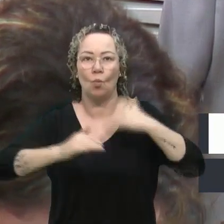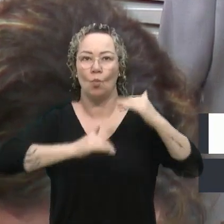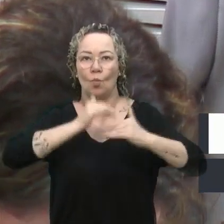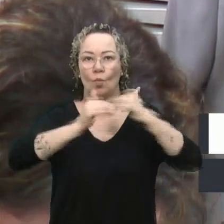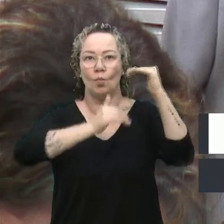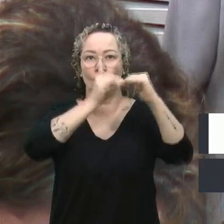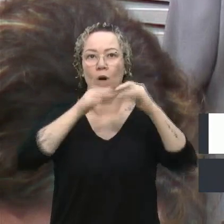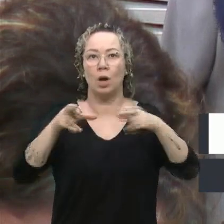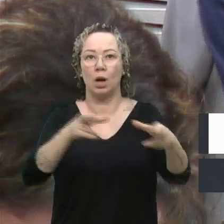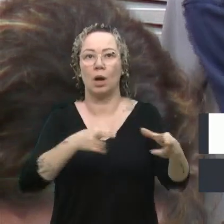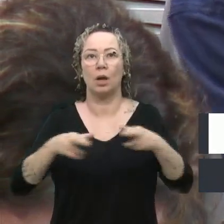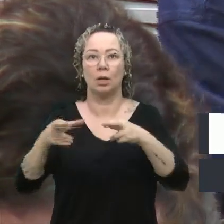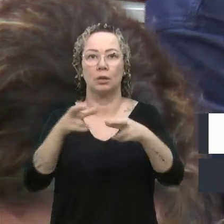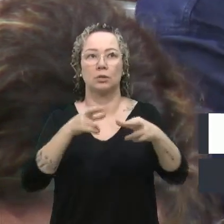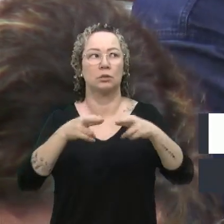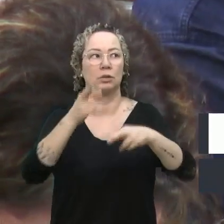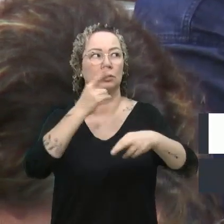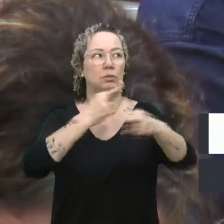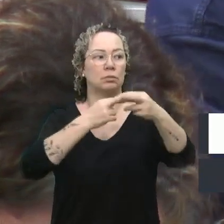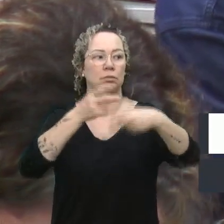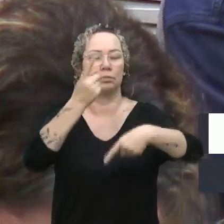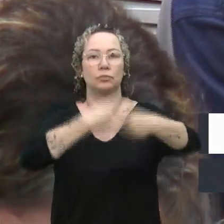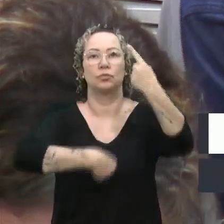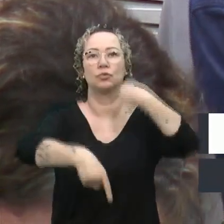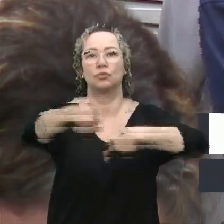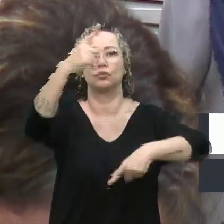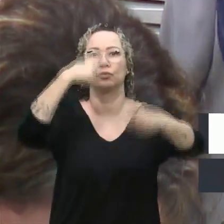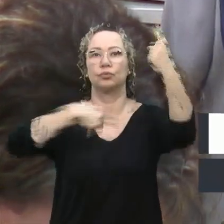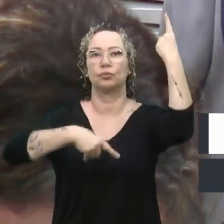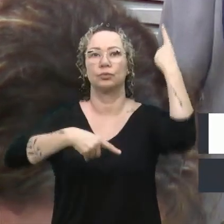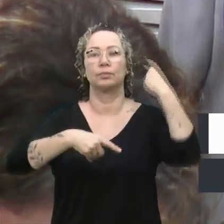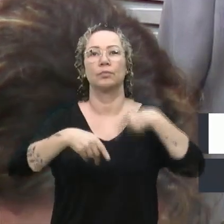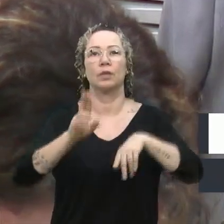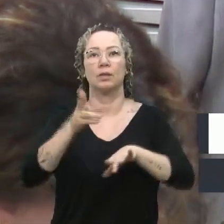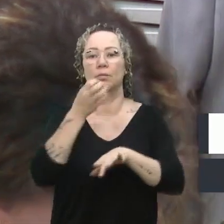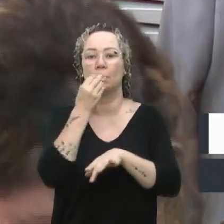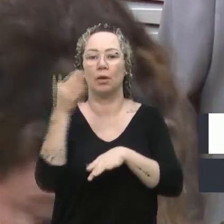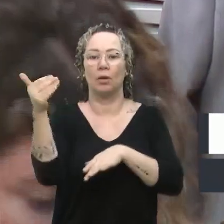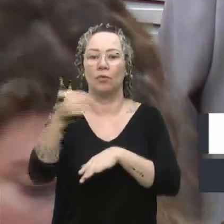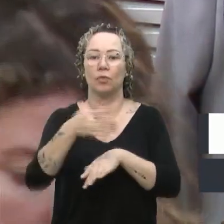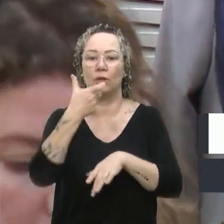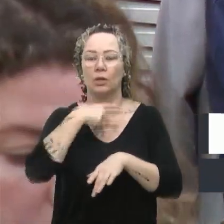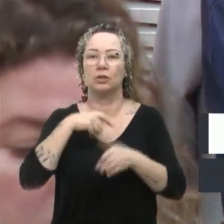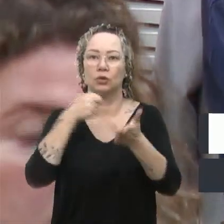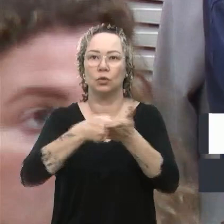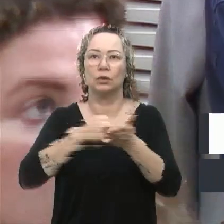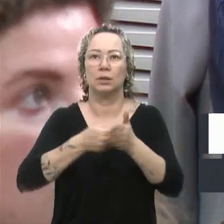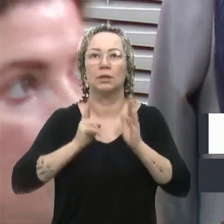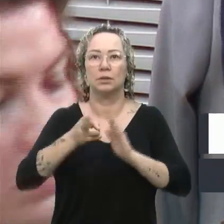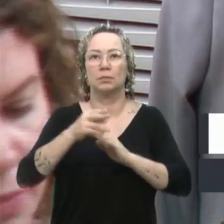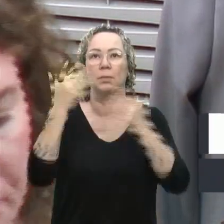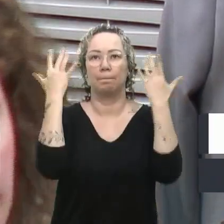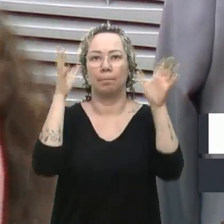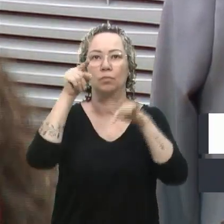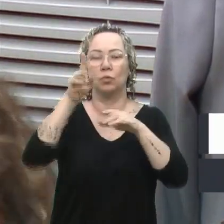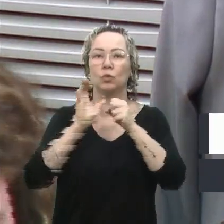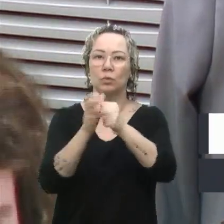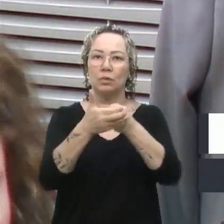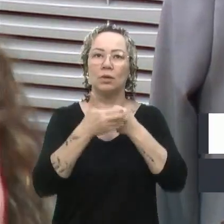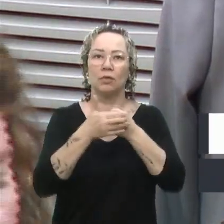região, e segurança nunca é demais, ela é sempre bem-vinda, né? E eu acho que nós temos que lutar sempre. Parabéns para o senhor ser um defensor dessa